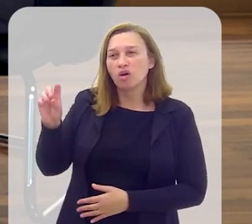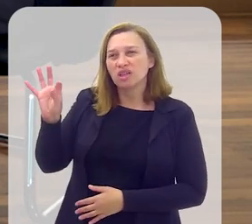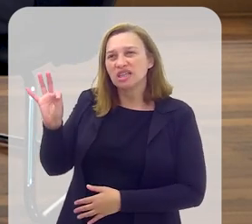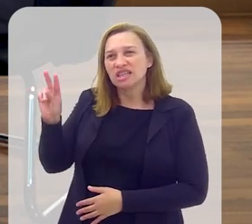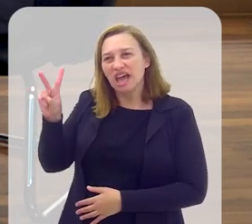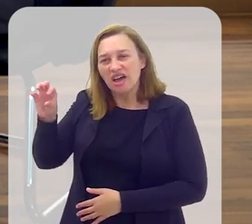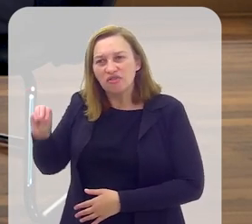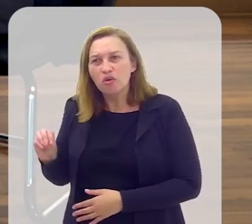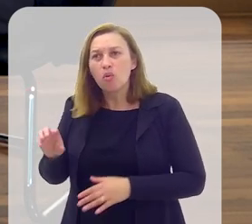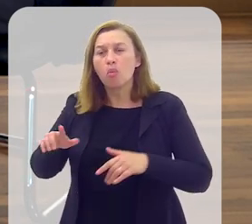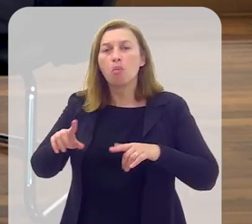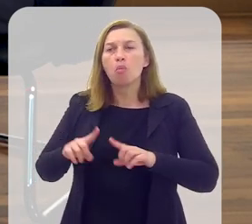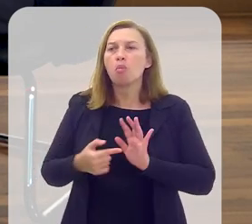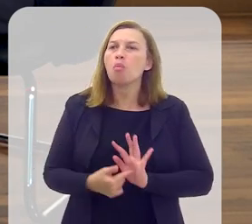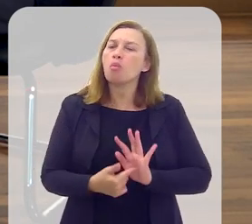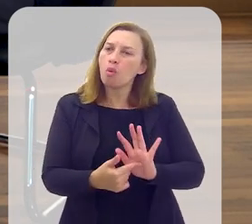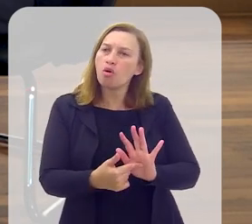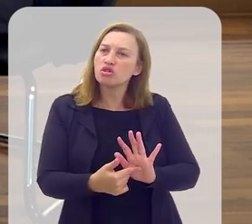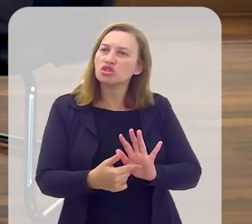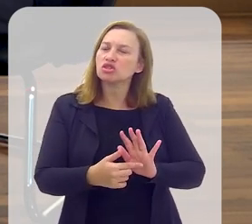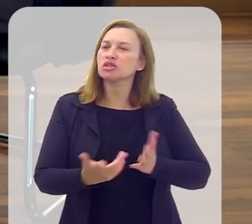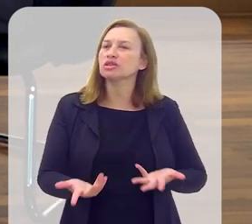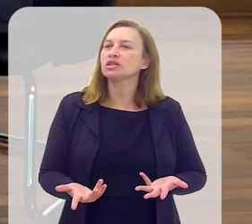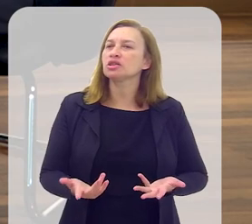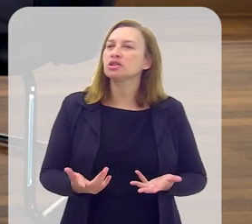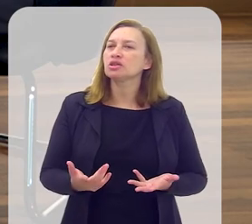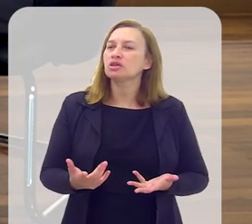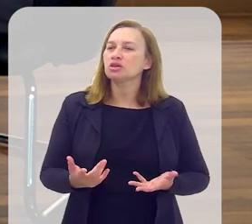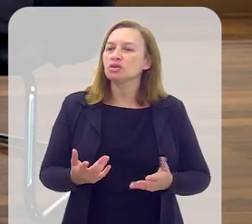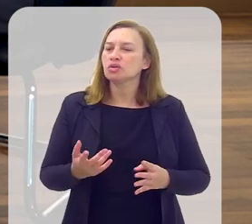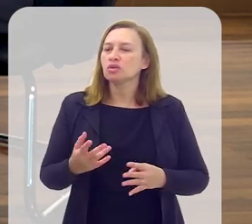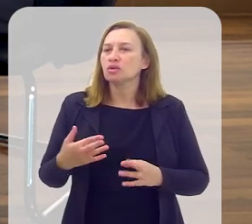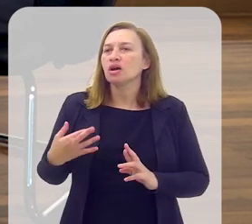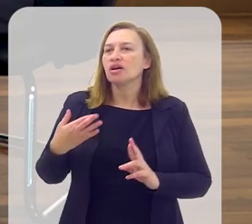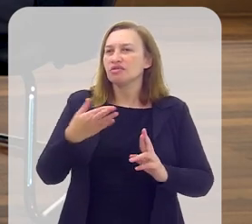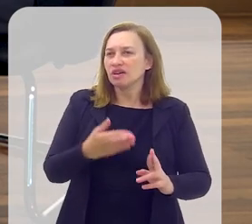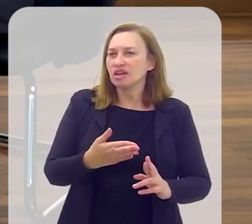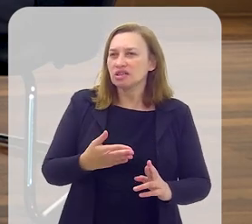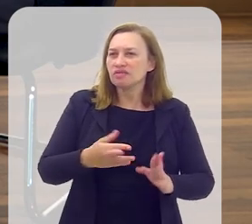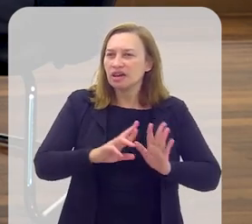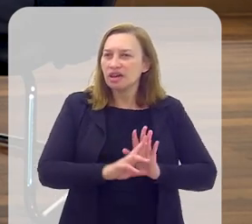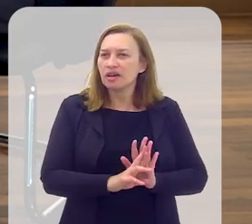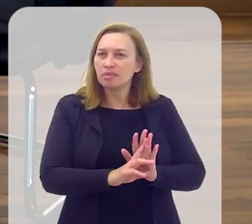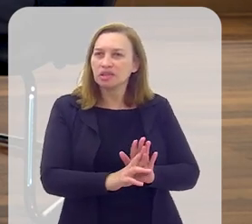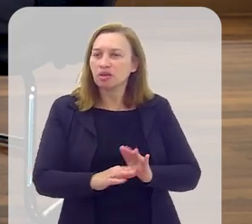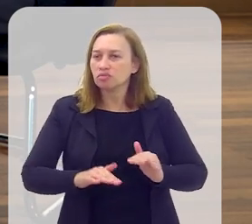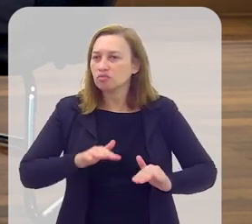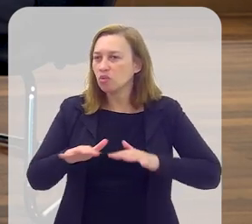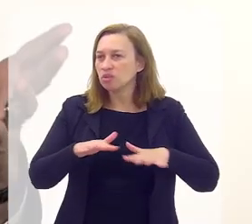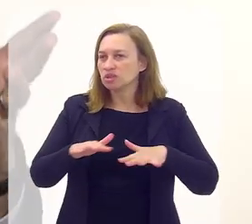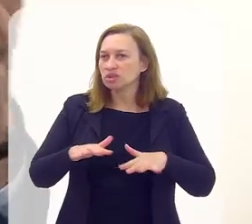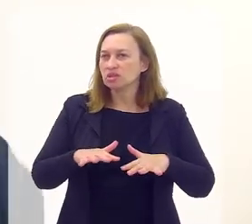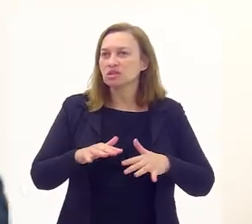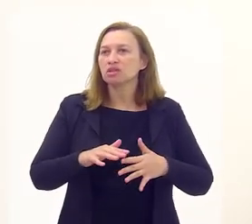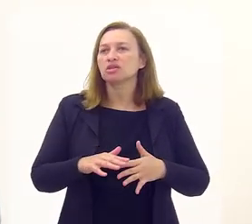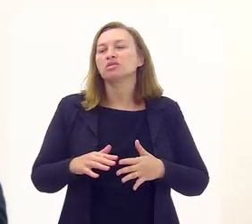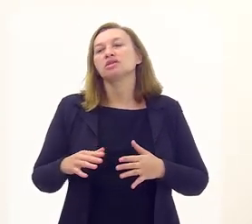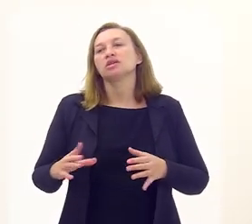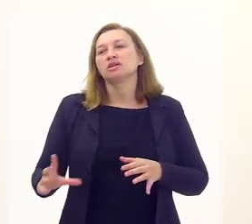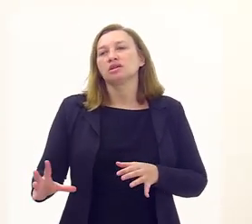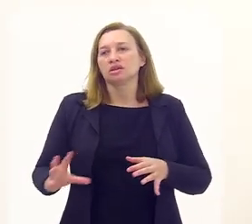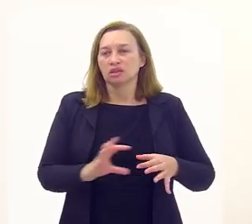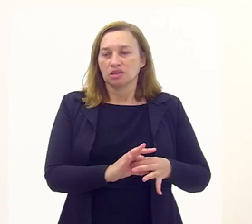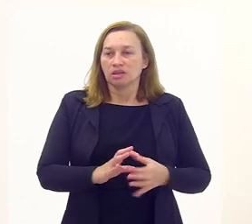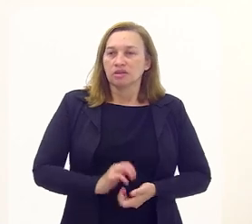Otávio, traz para a gente esse ponto como ponto referencial e o que ele vai levar e representar em termos de mobilização dos